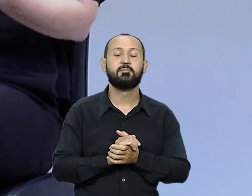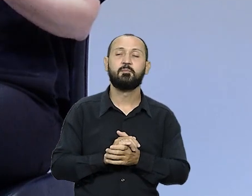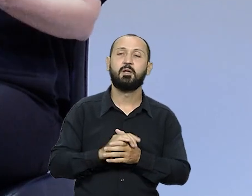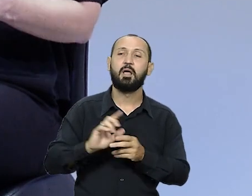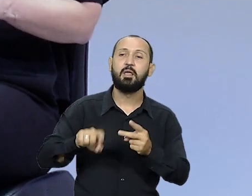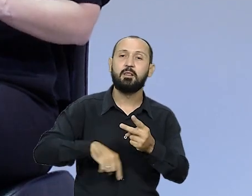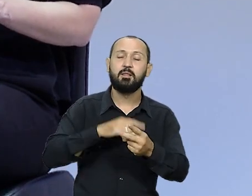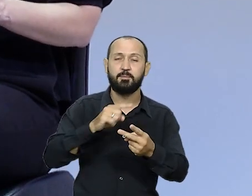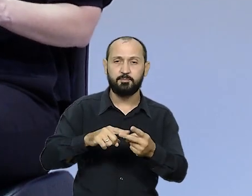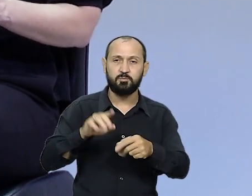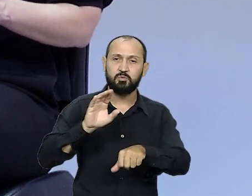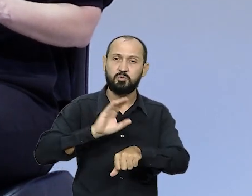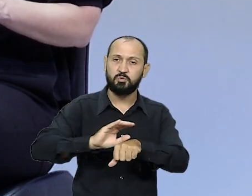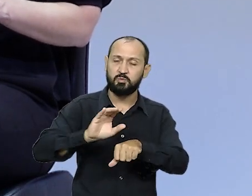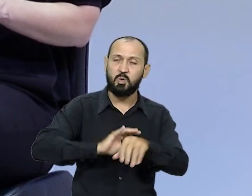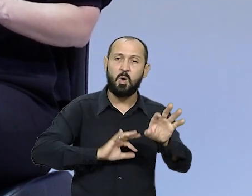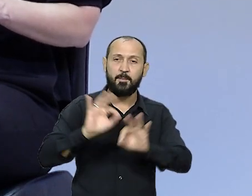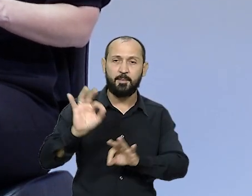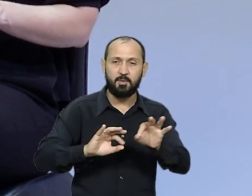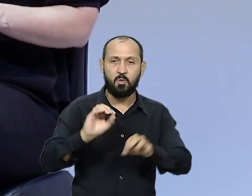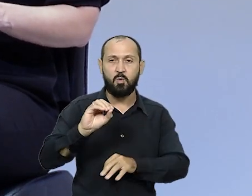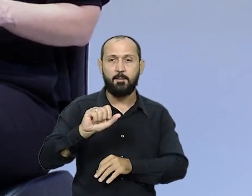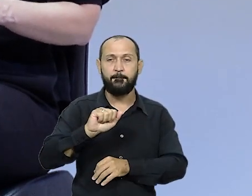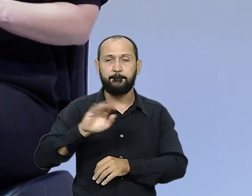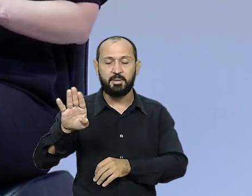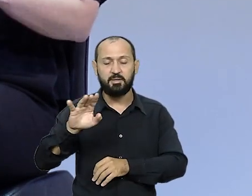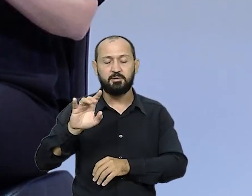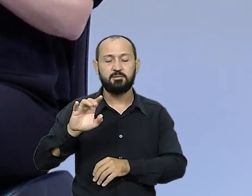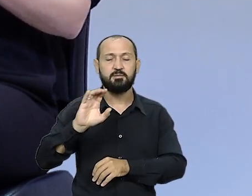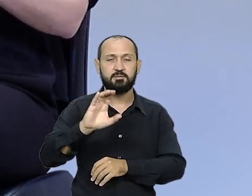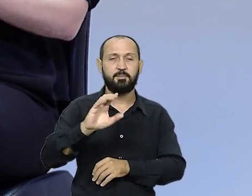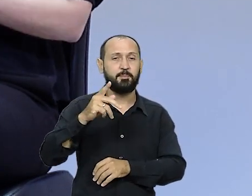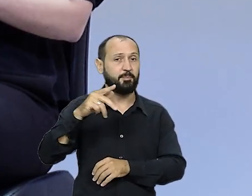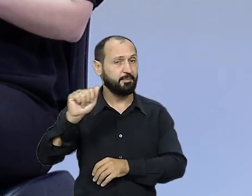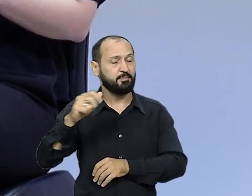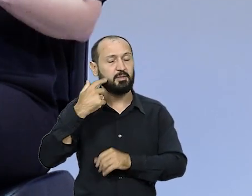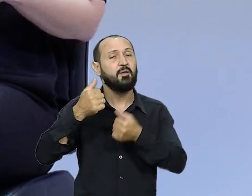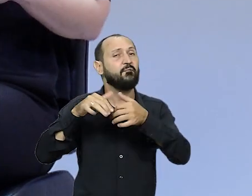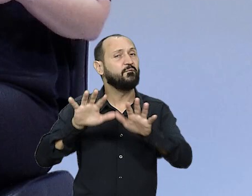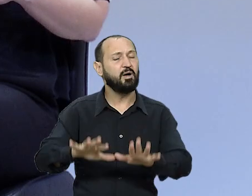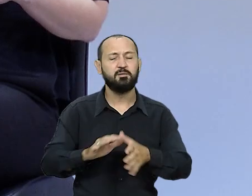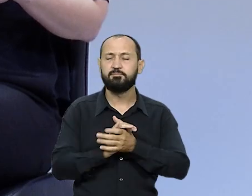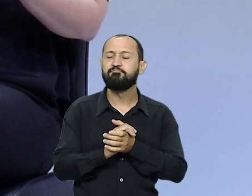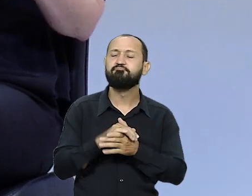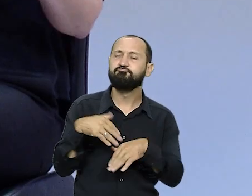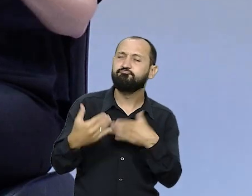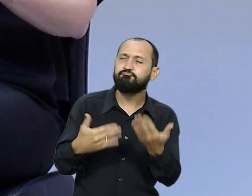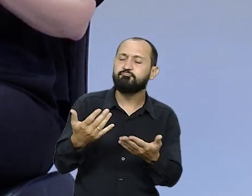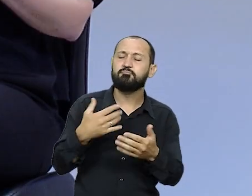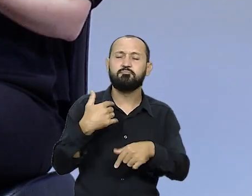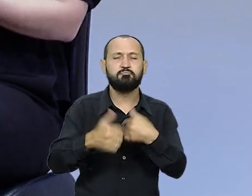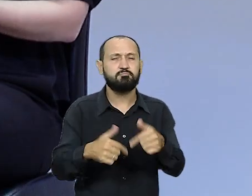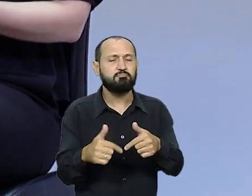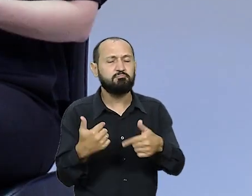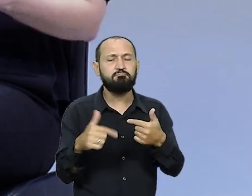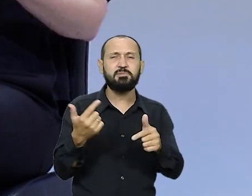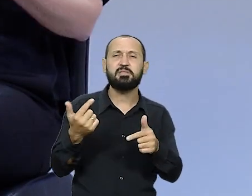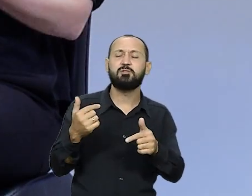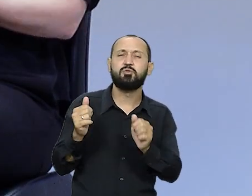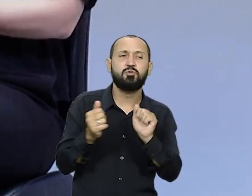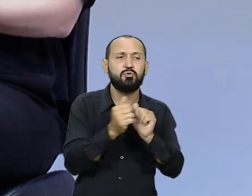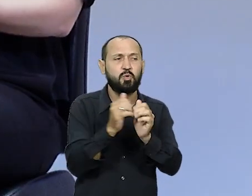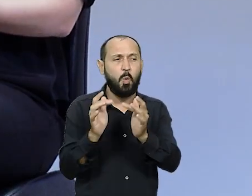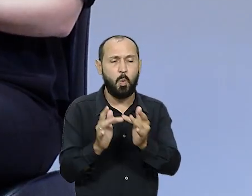e posteriormente no curso preparatório para a OAB, no CPA, e lá fiquei. Desenvolvendo essas